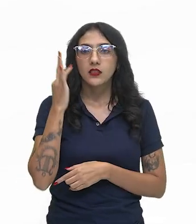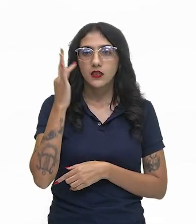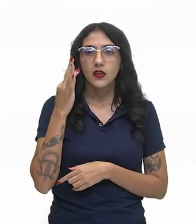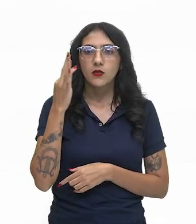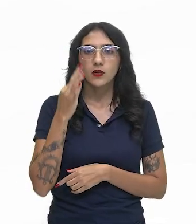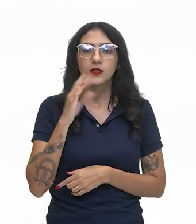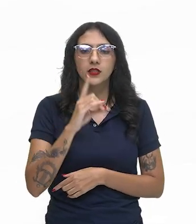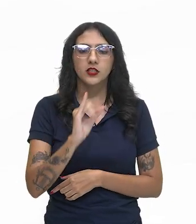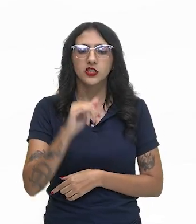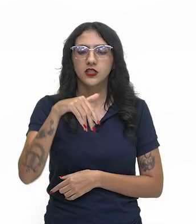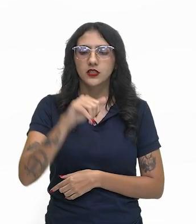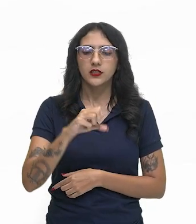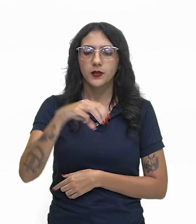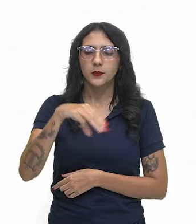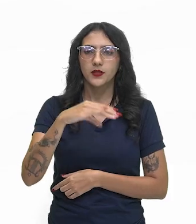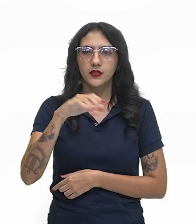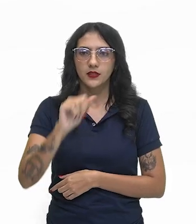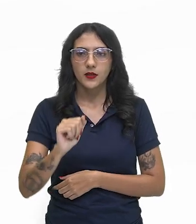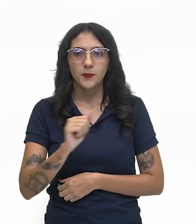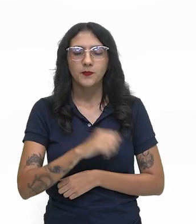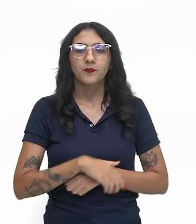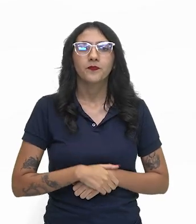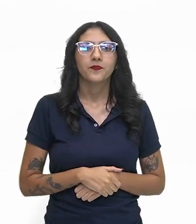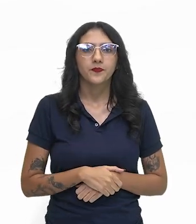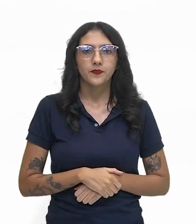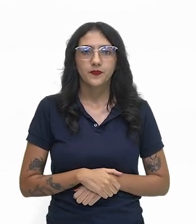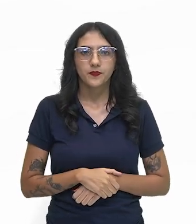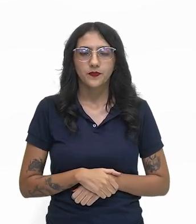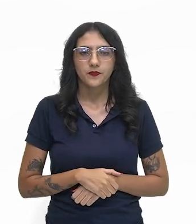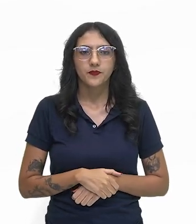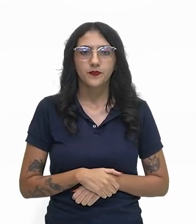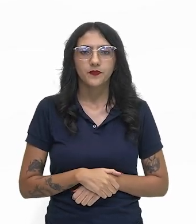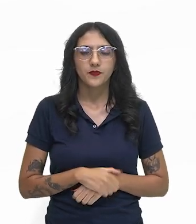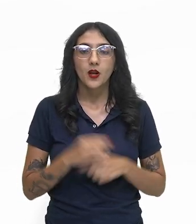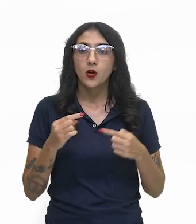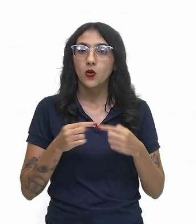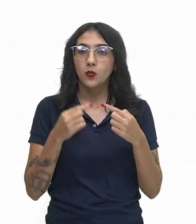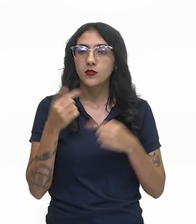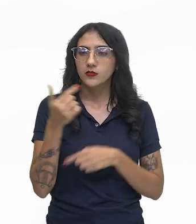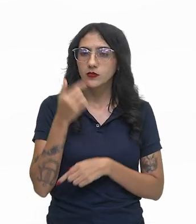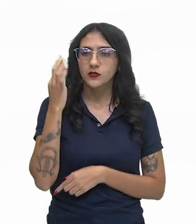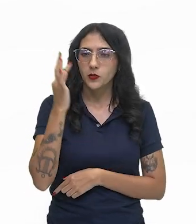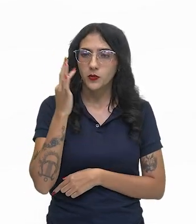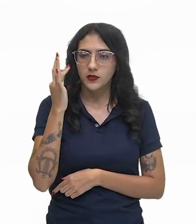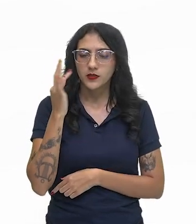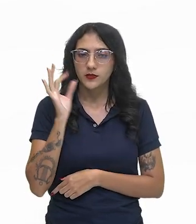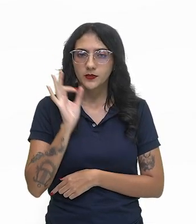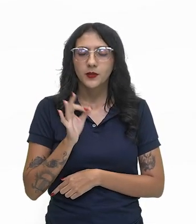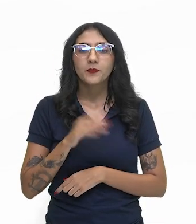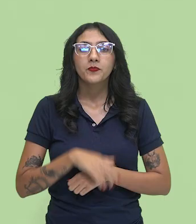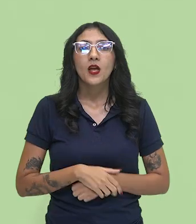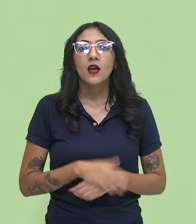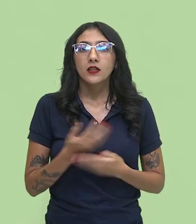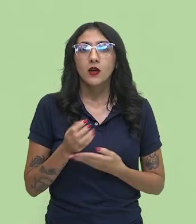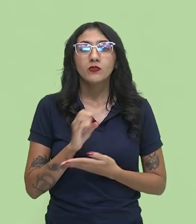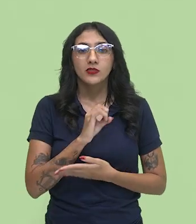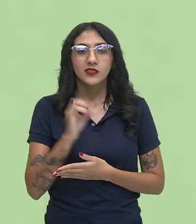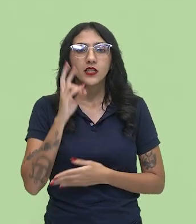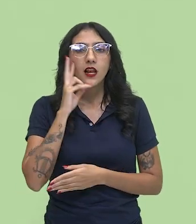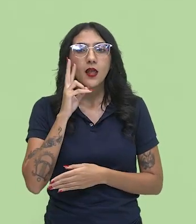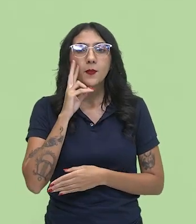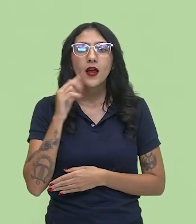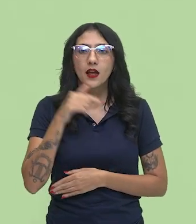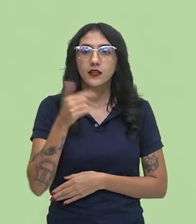dinâmica das leis de Newton, que envolvia aí a segunda lei. Quando se fala em segunda lei, eu tenho